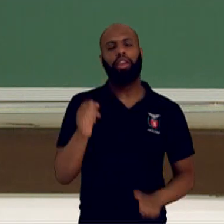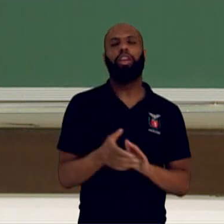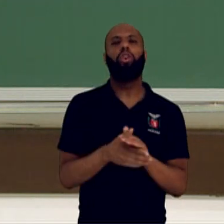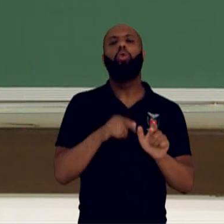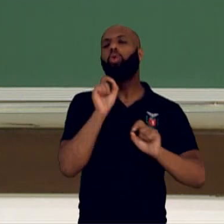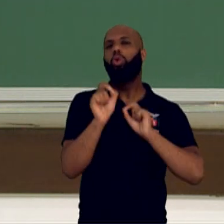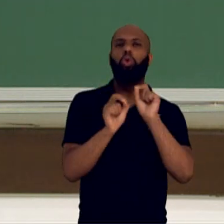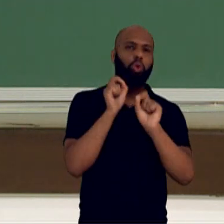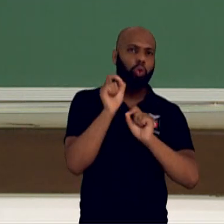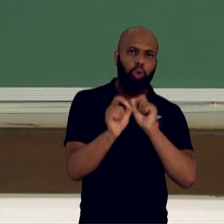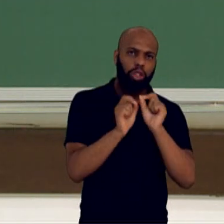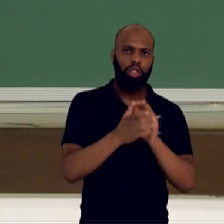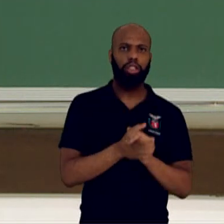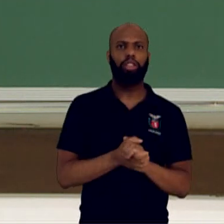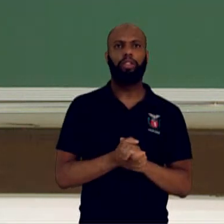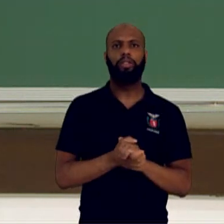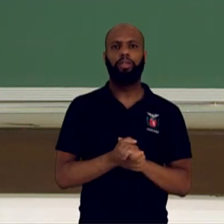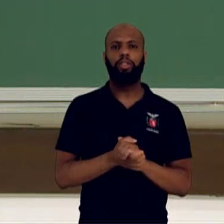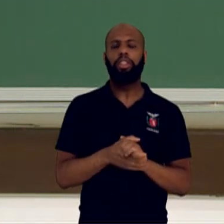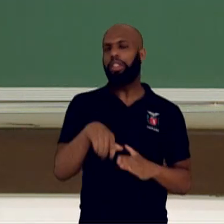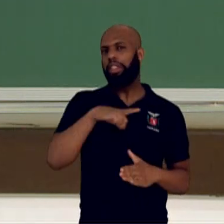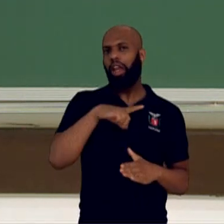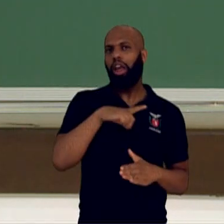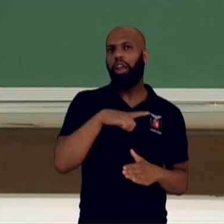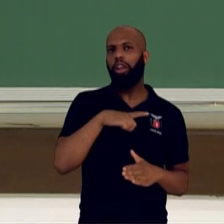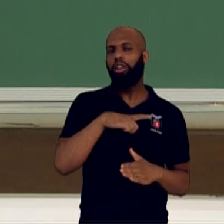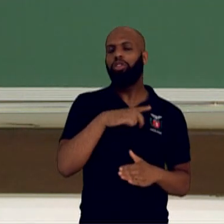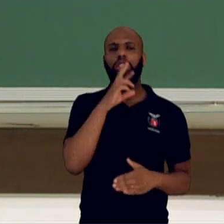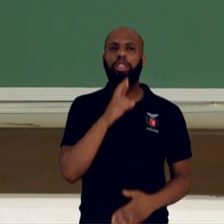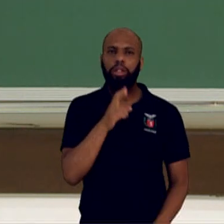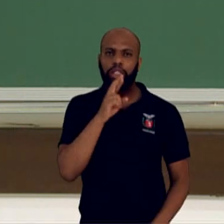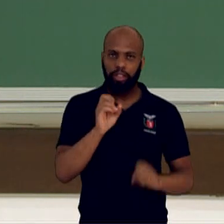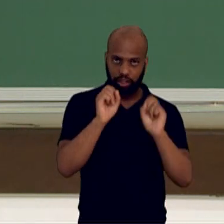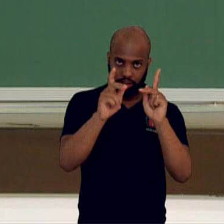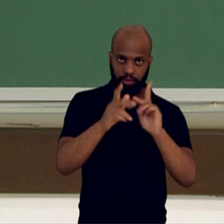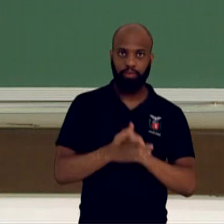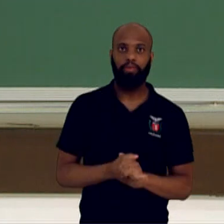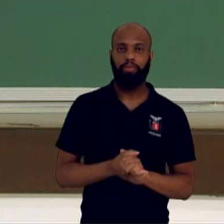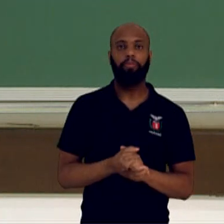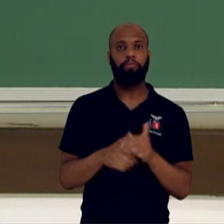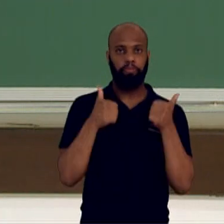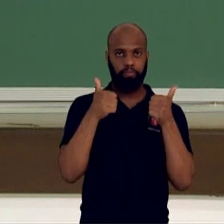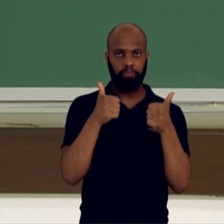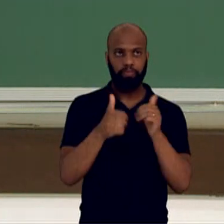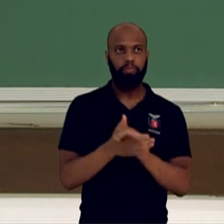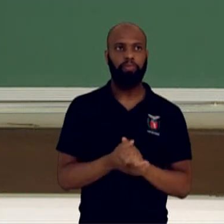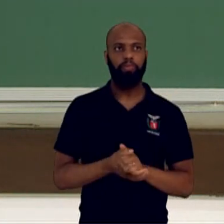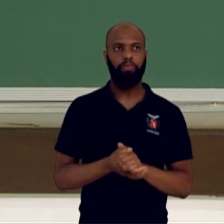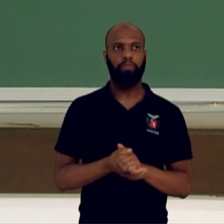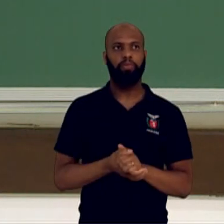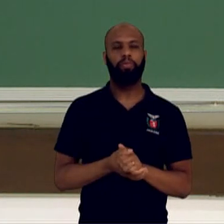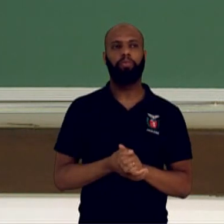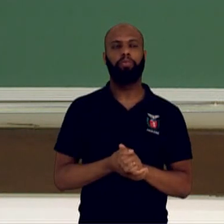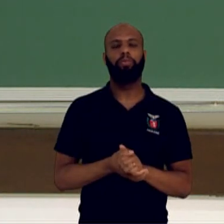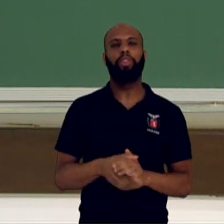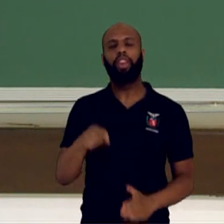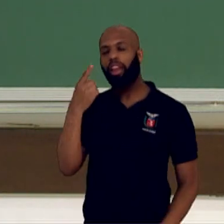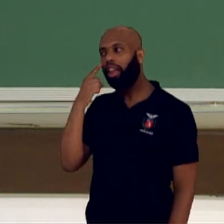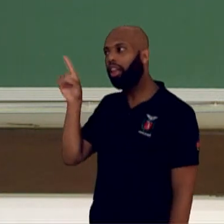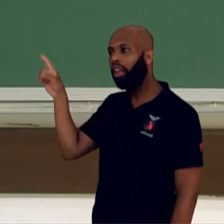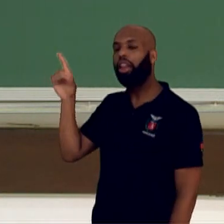o que trouxe de resposta, certo? Muito bem, vamos lá?